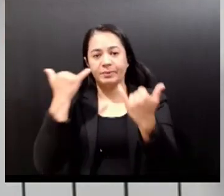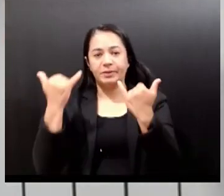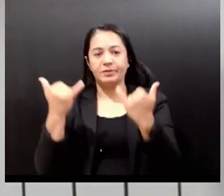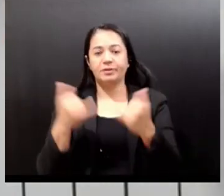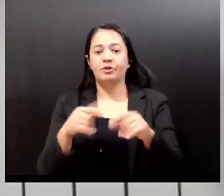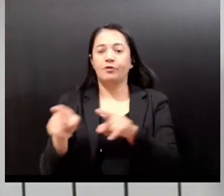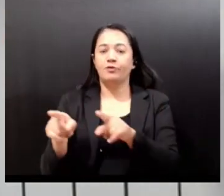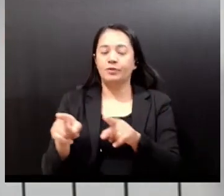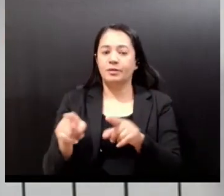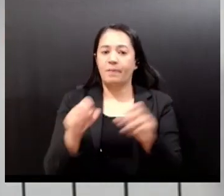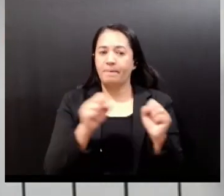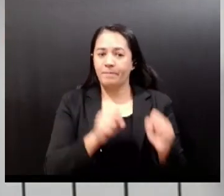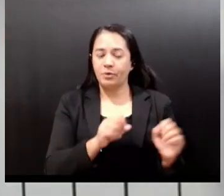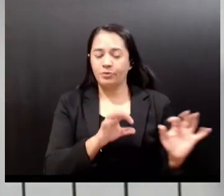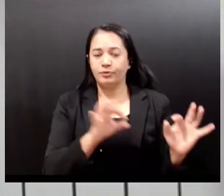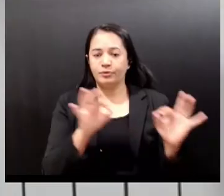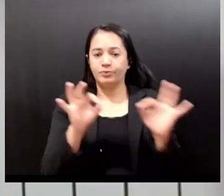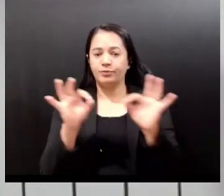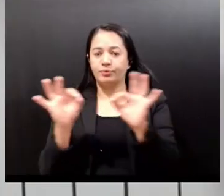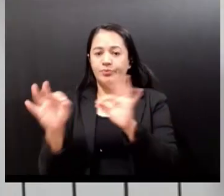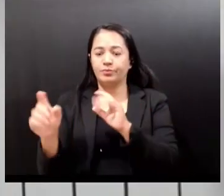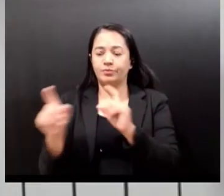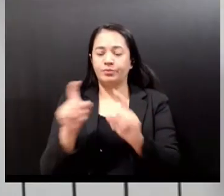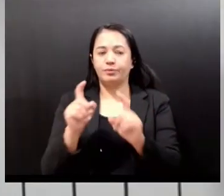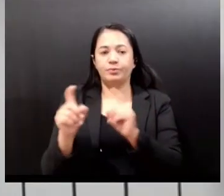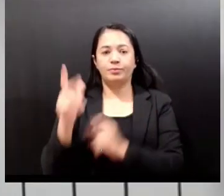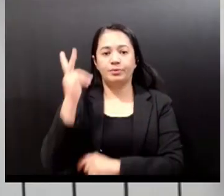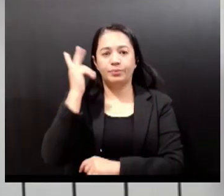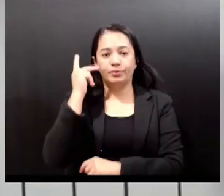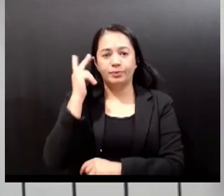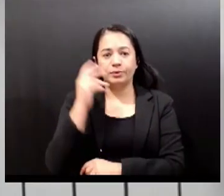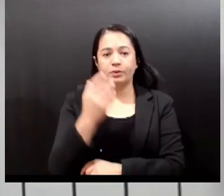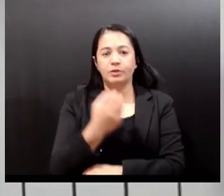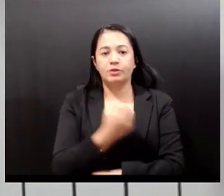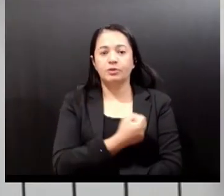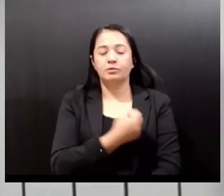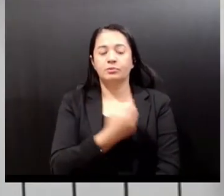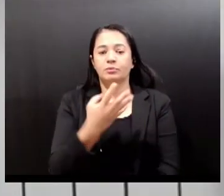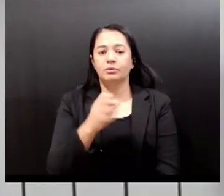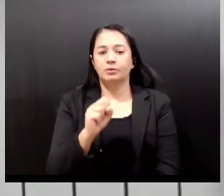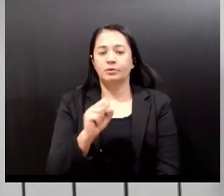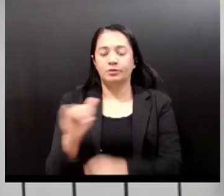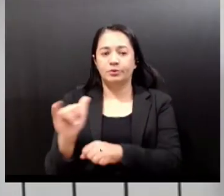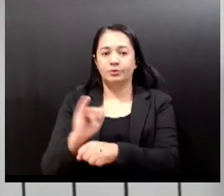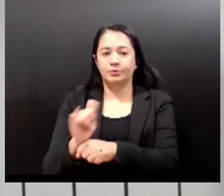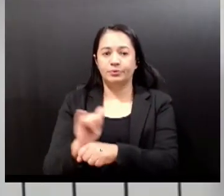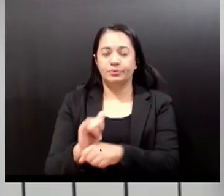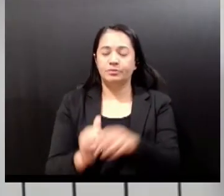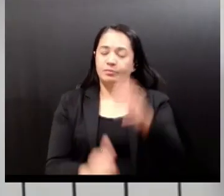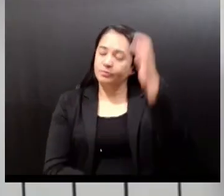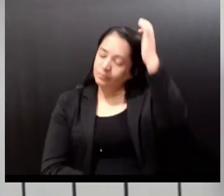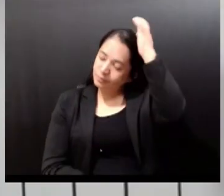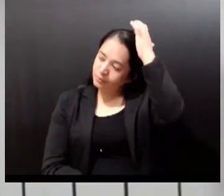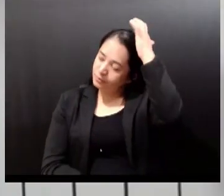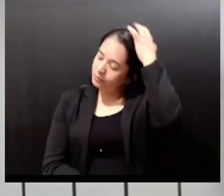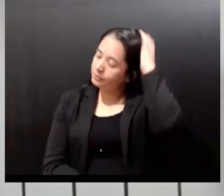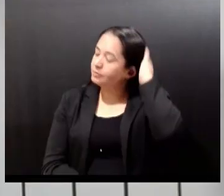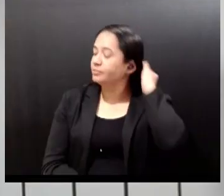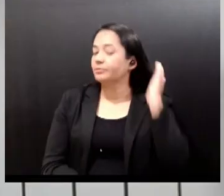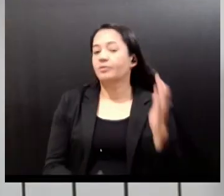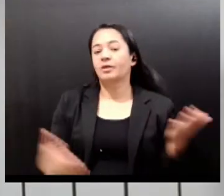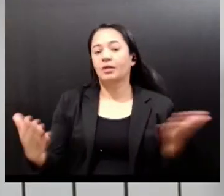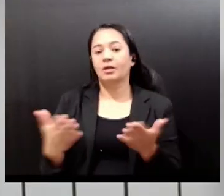na íntegra a reunião ordinária de número 48 no YouTube da TV Câmara Campinas. E olha só, a vereadora Mariana